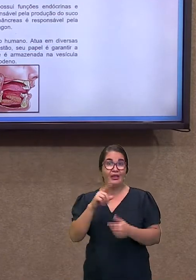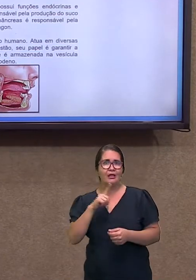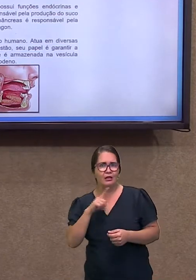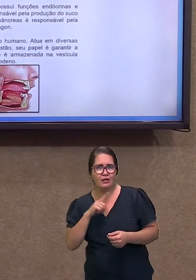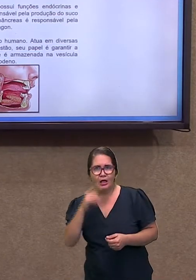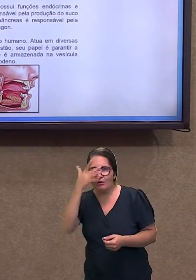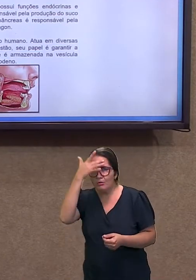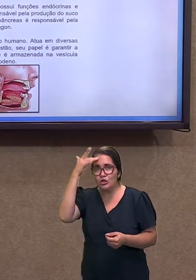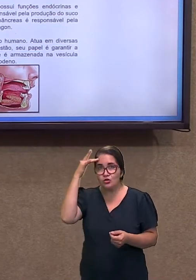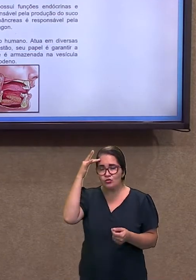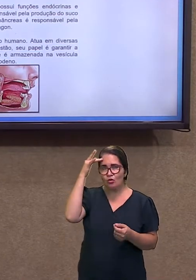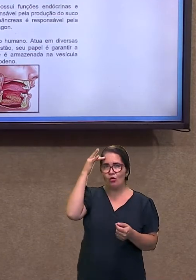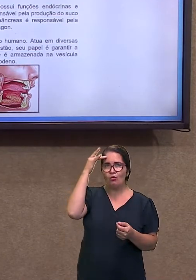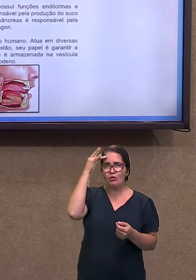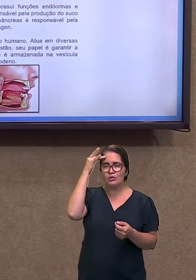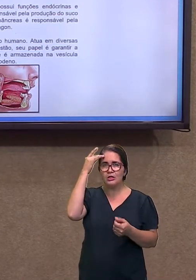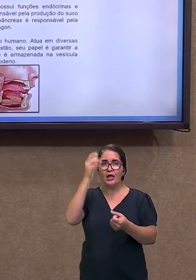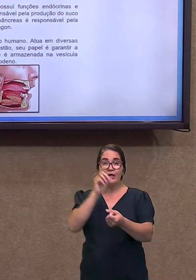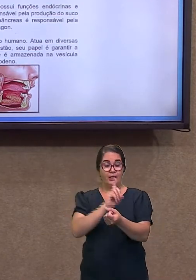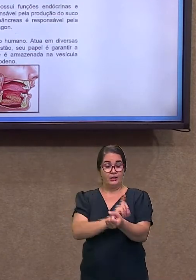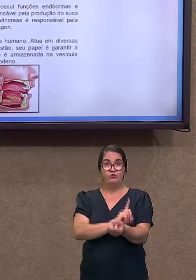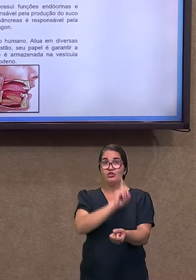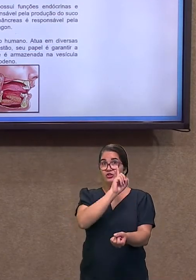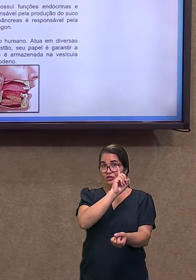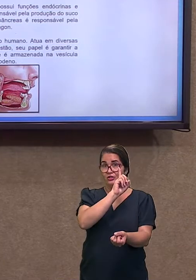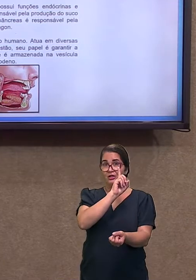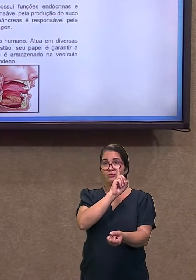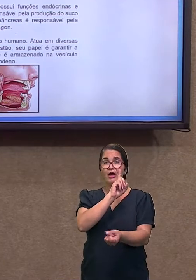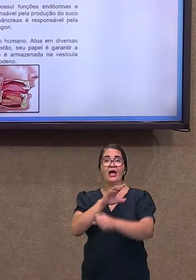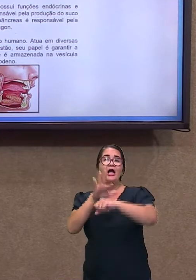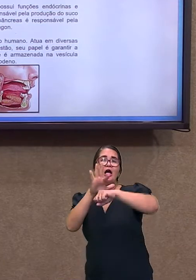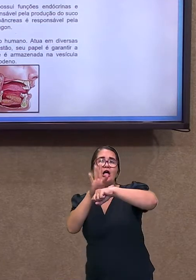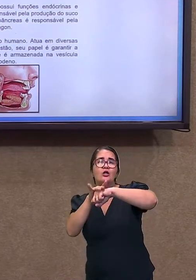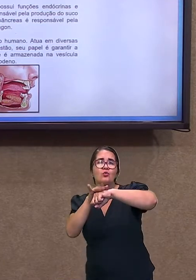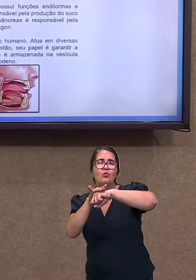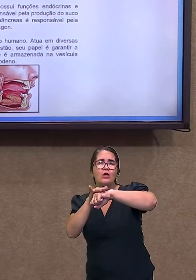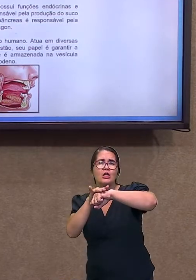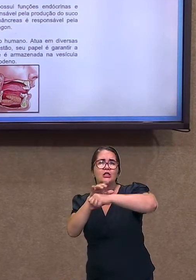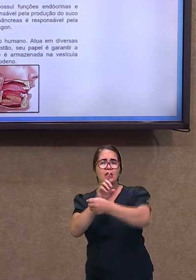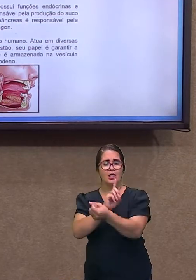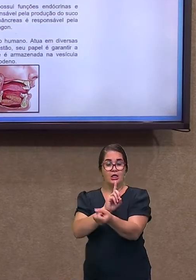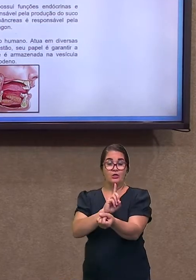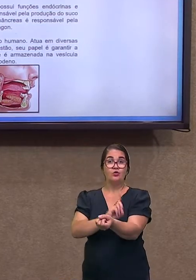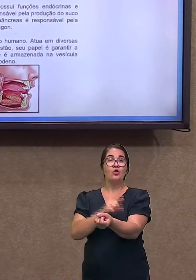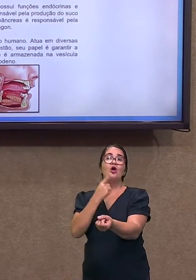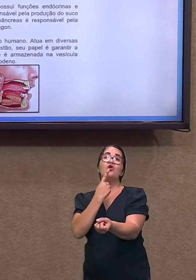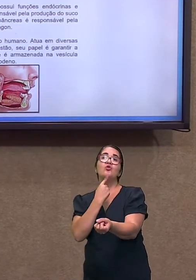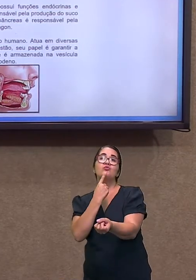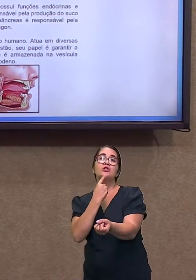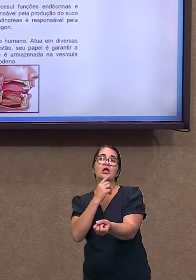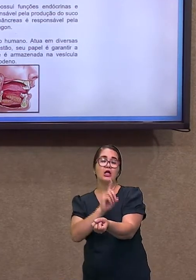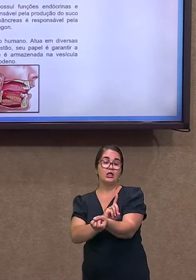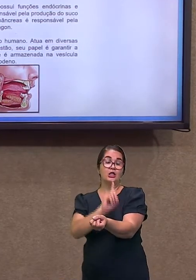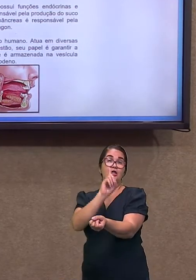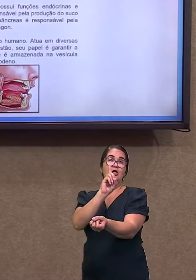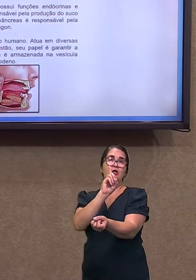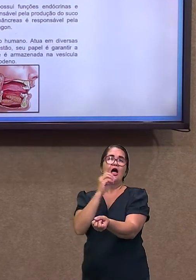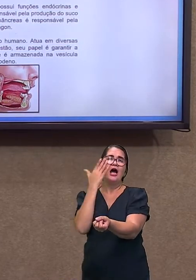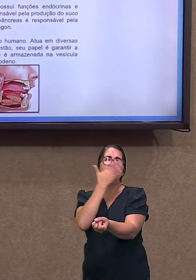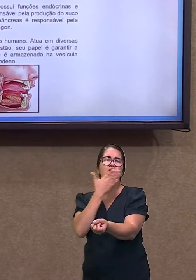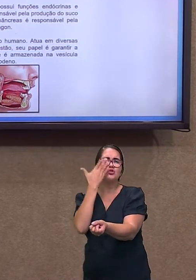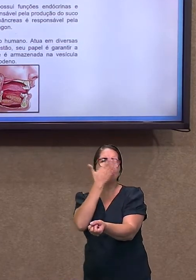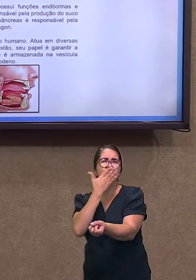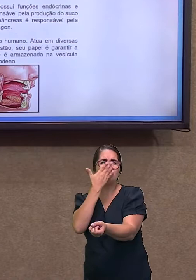outro? Porque, infelizmente, a pessoa não consegue regular os níveis do açúcar. Falta açúcar,